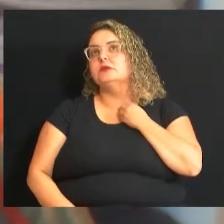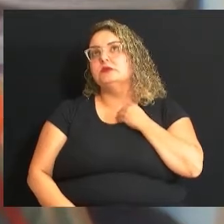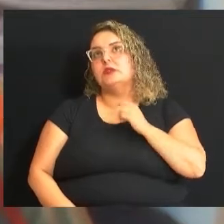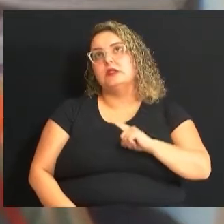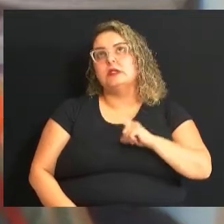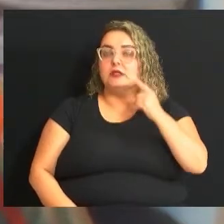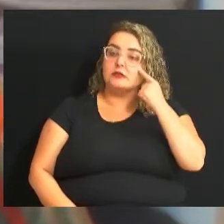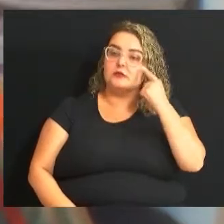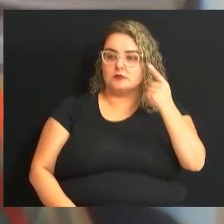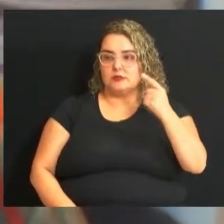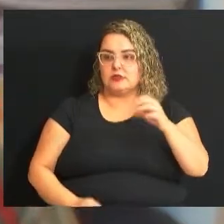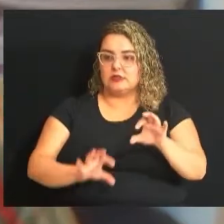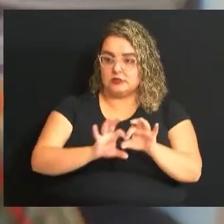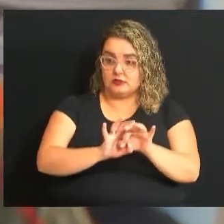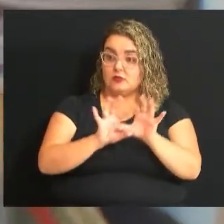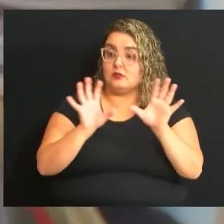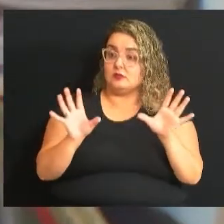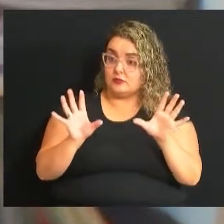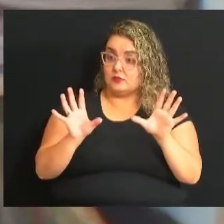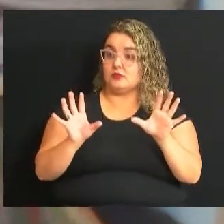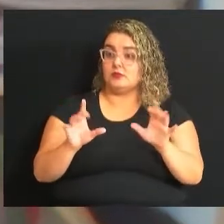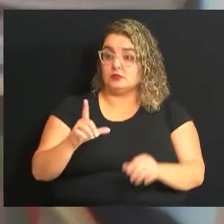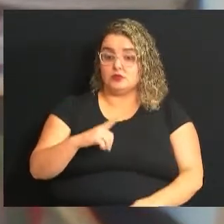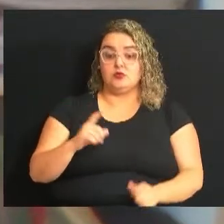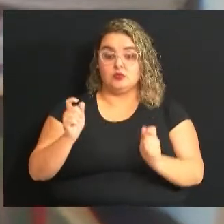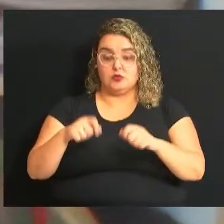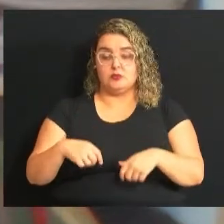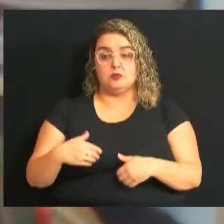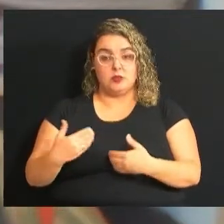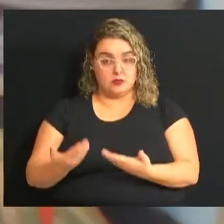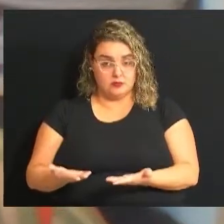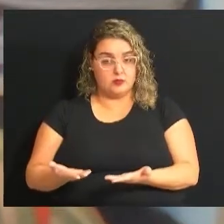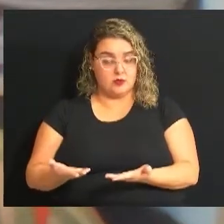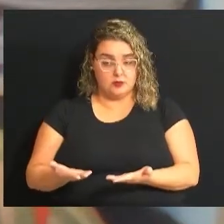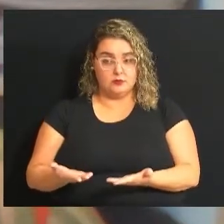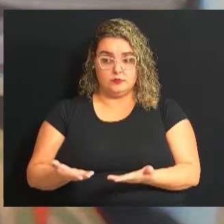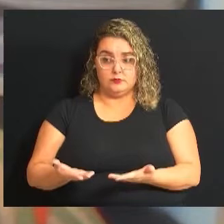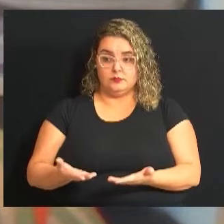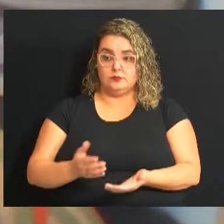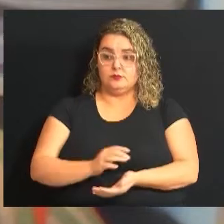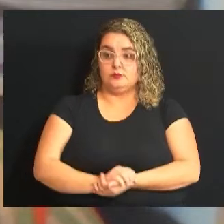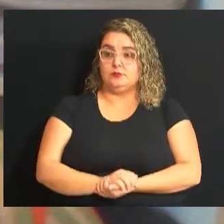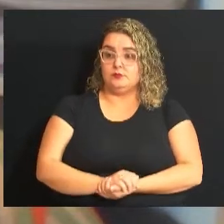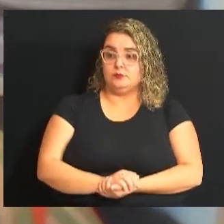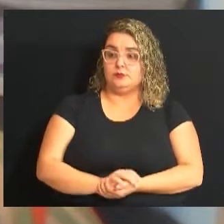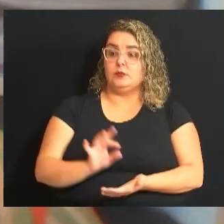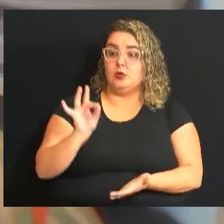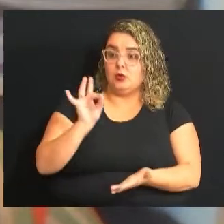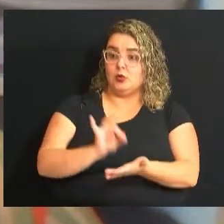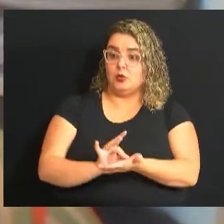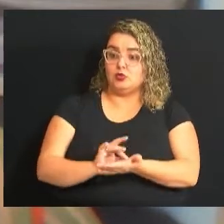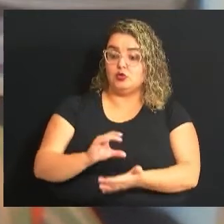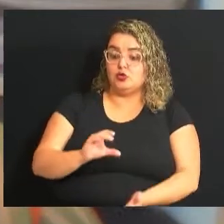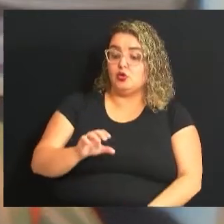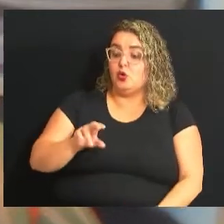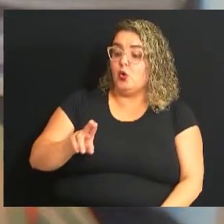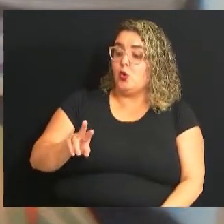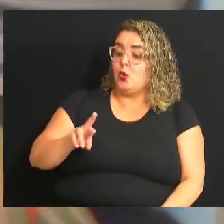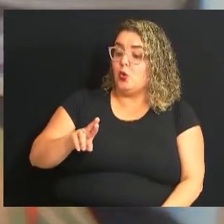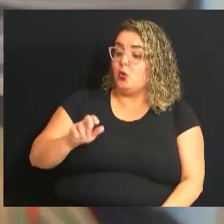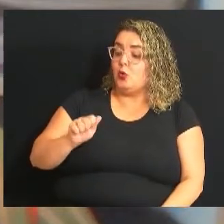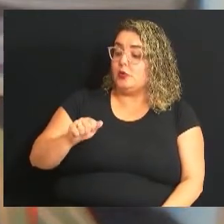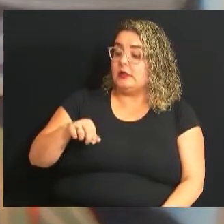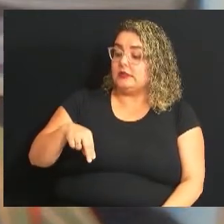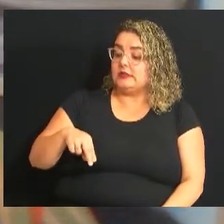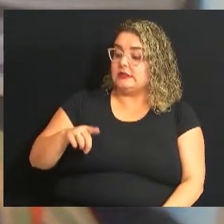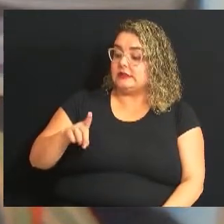essa autonomia tenha possibilitado a ele a exercer o ofício de curandeiro em Campinas, no momento em